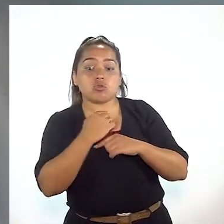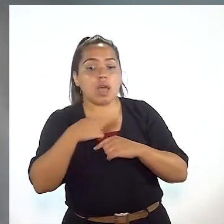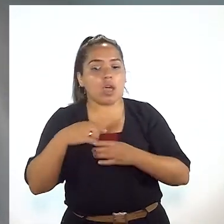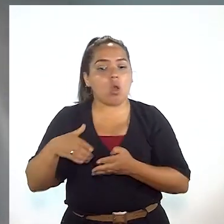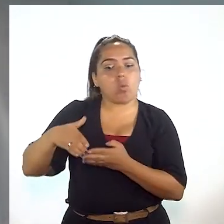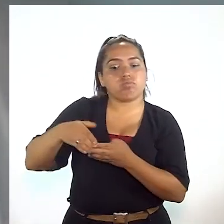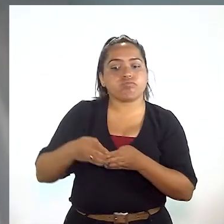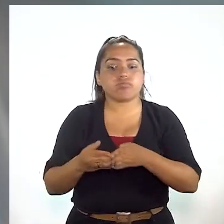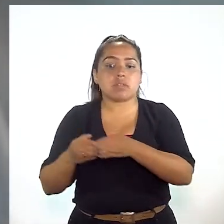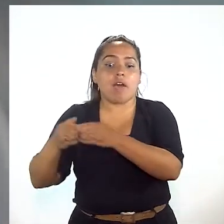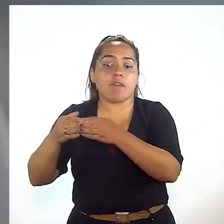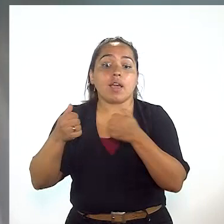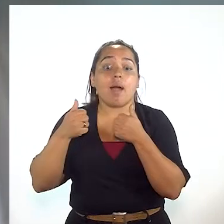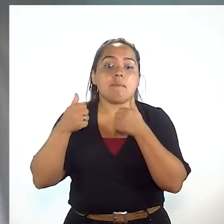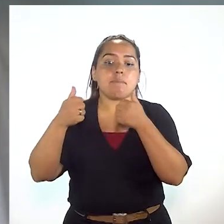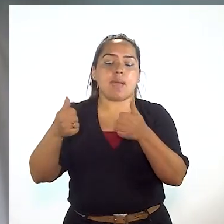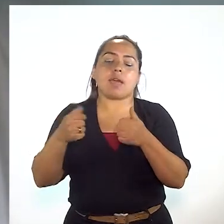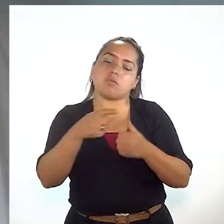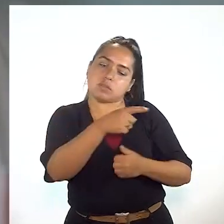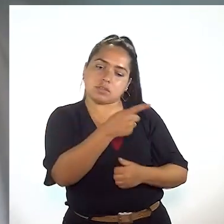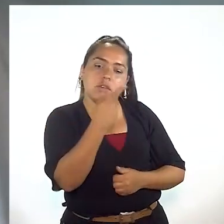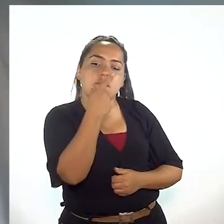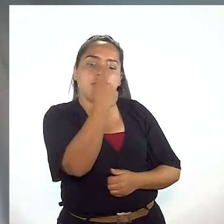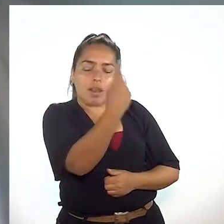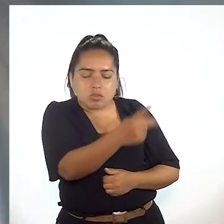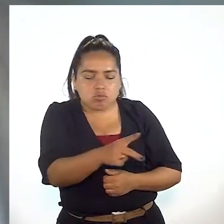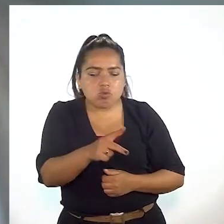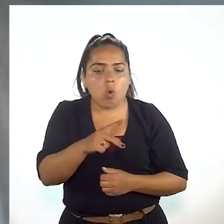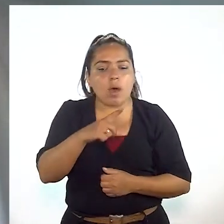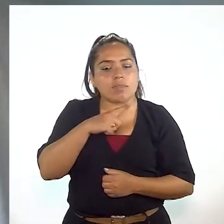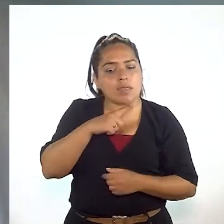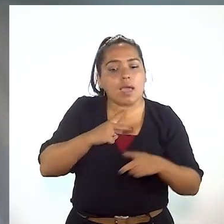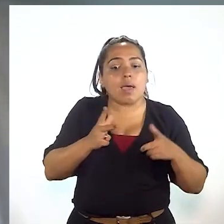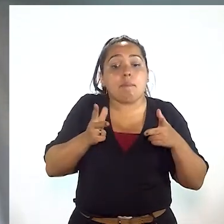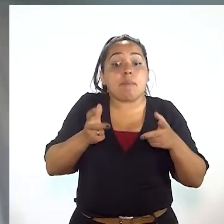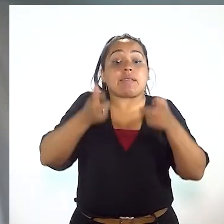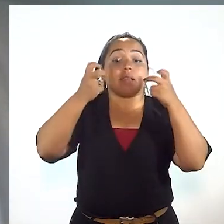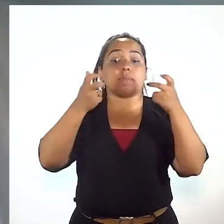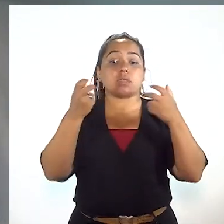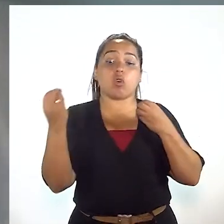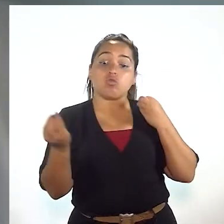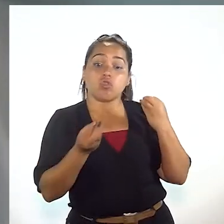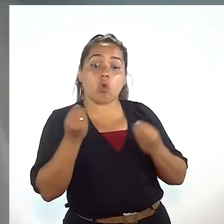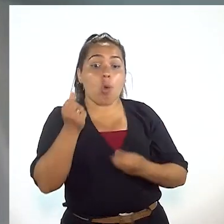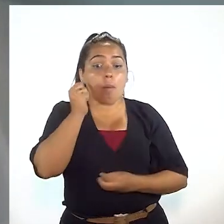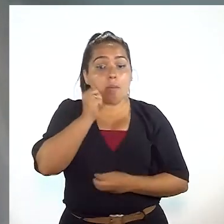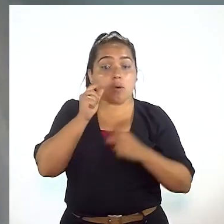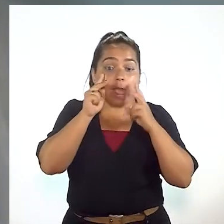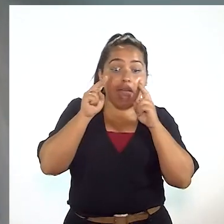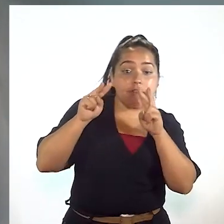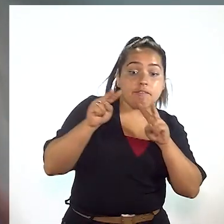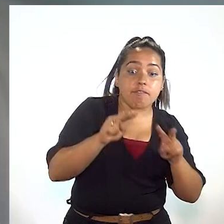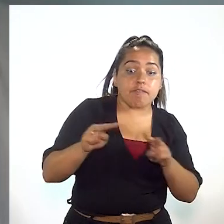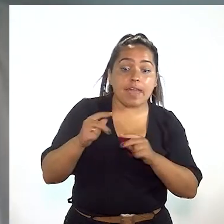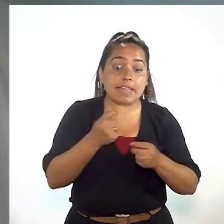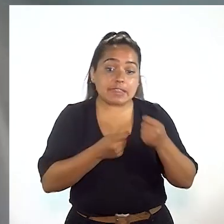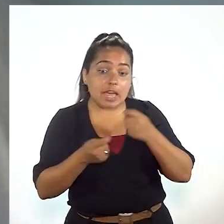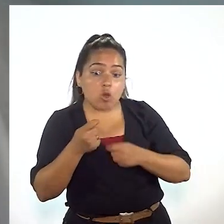conhecimento. Como é que você pontua? Porque na sua fala também foi muito importante essa percepção